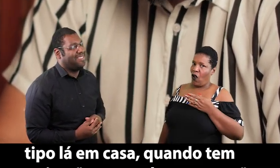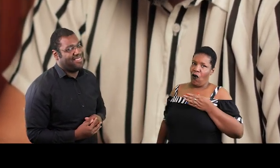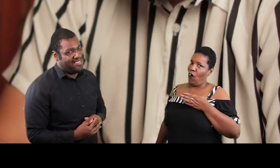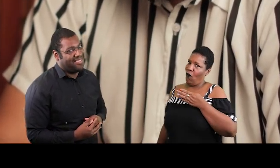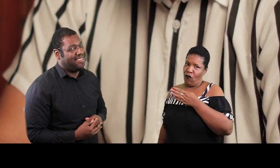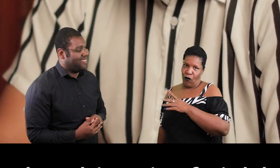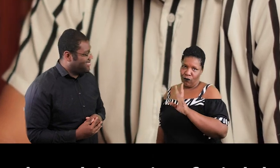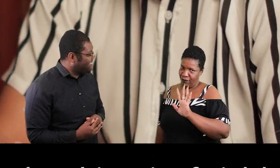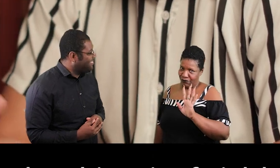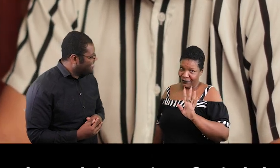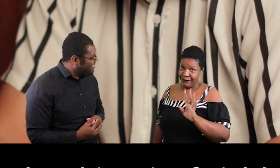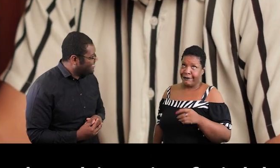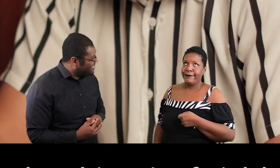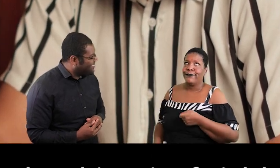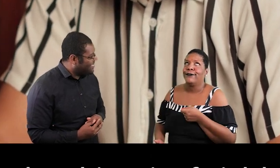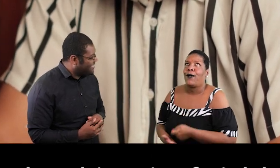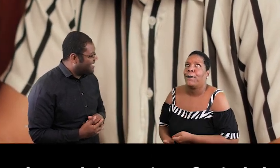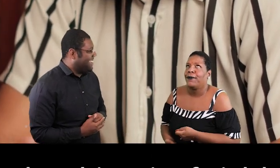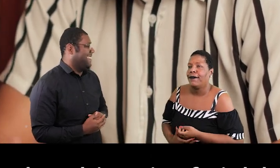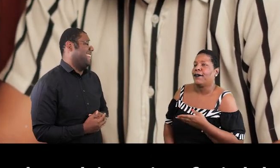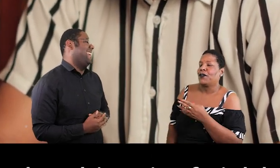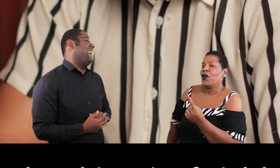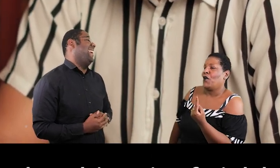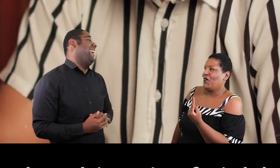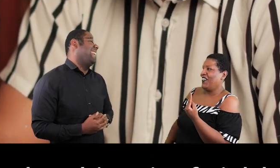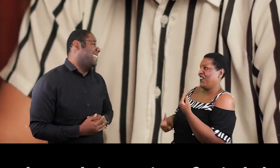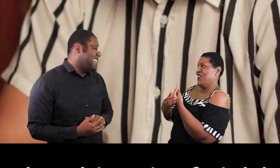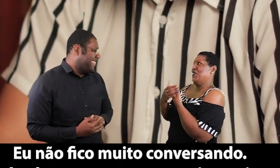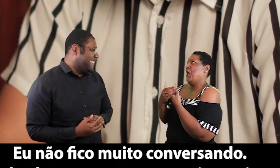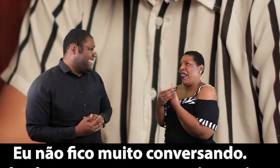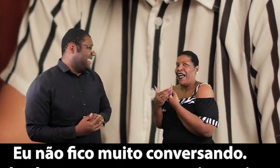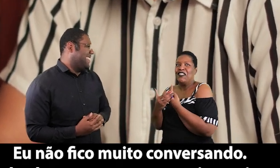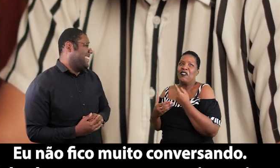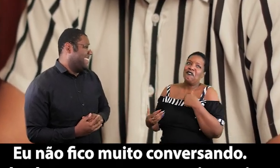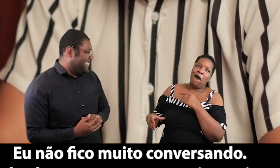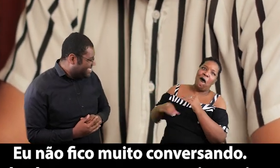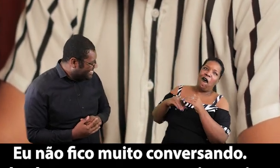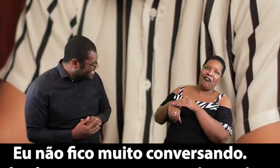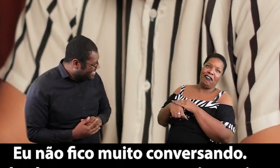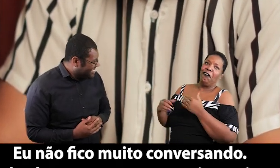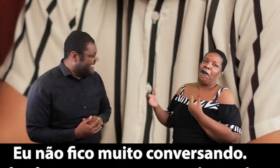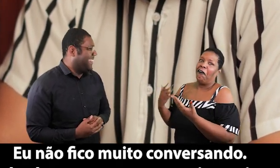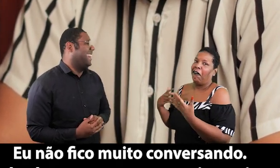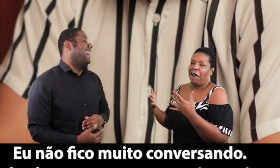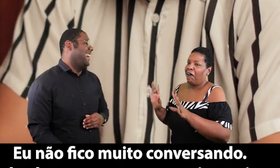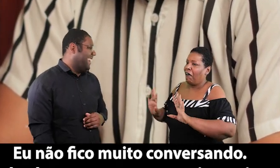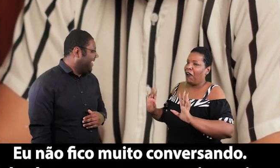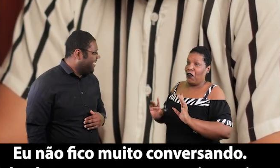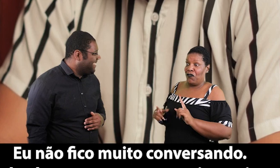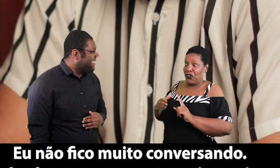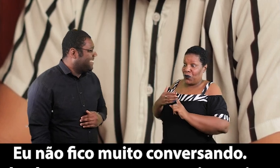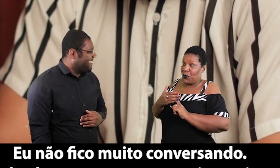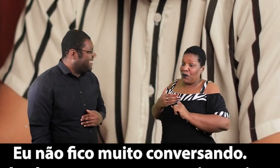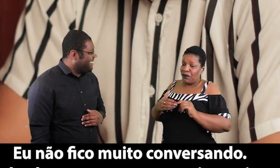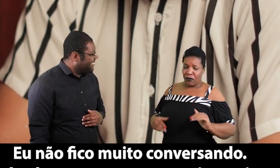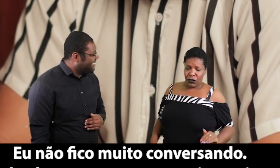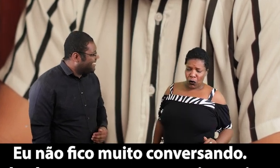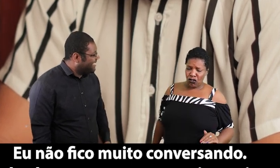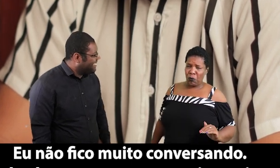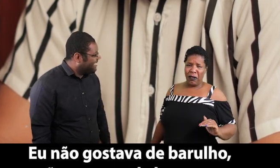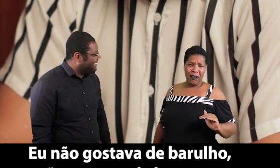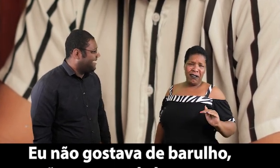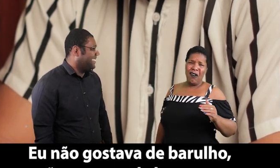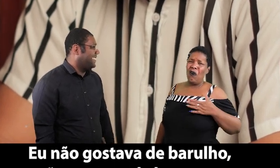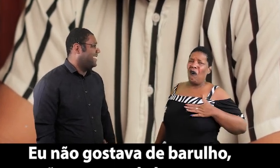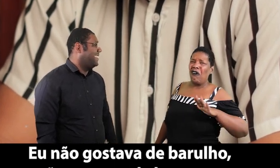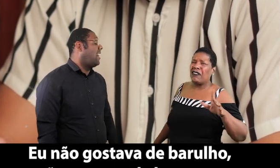vou. Quando me obrigam aí, eu fico isolado. Eu não fico muito conversando. E desde pequeno eu era muito assim.